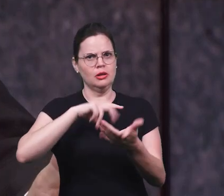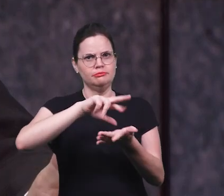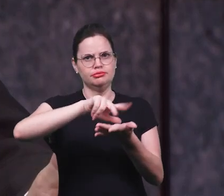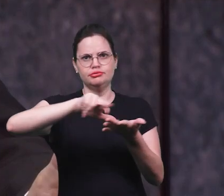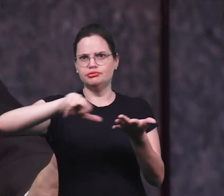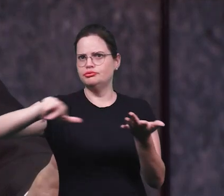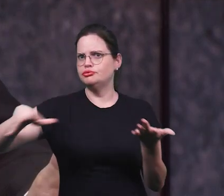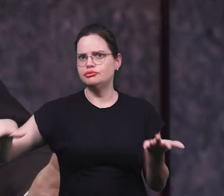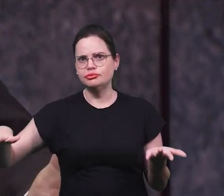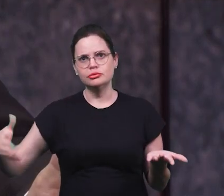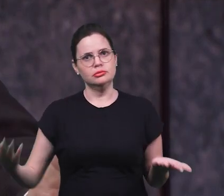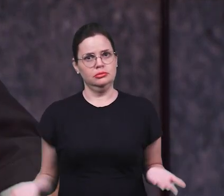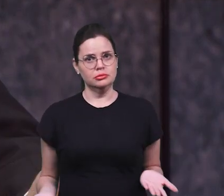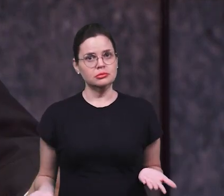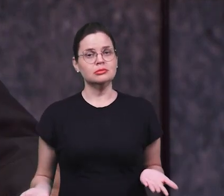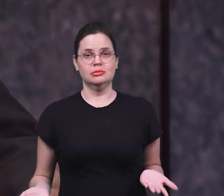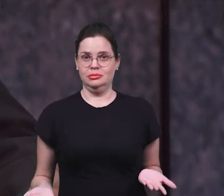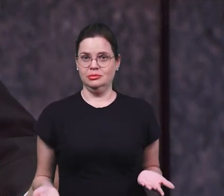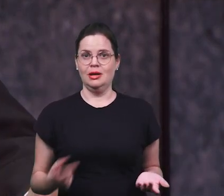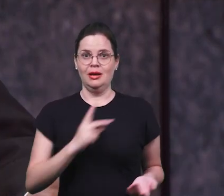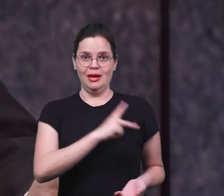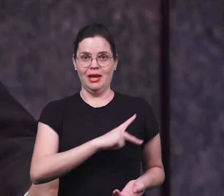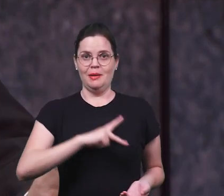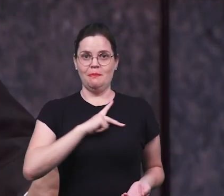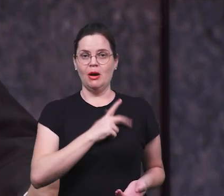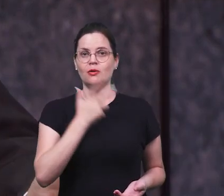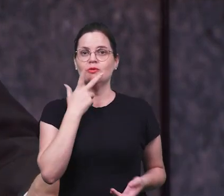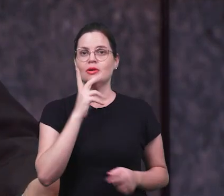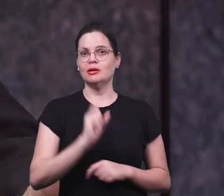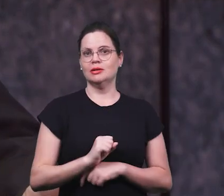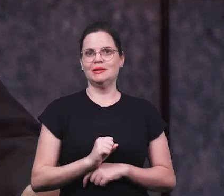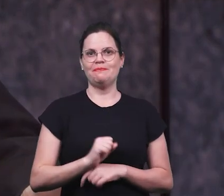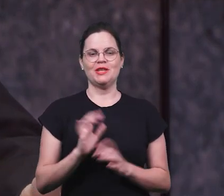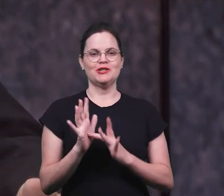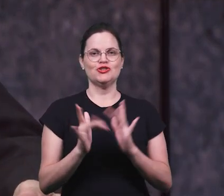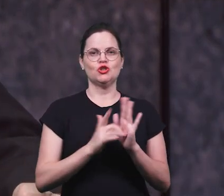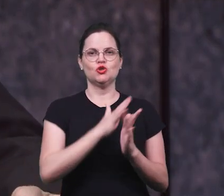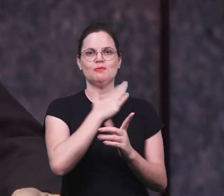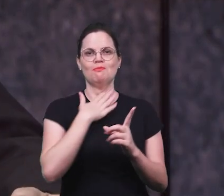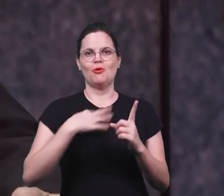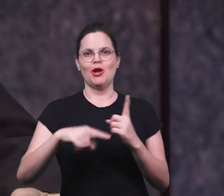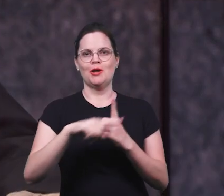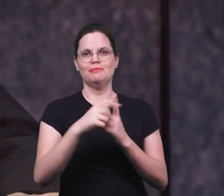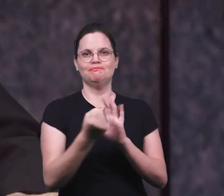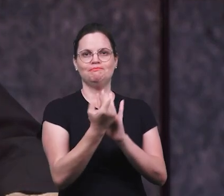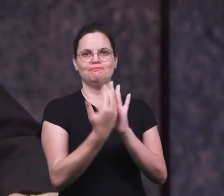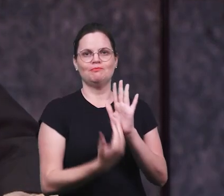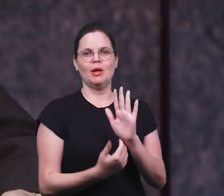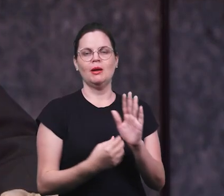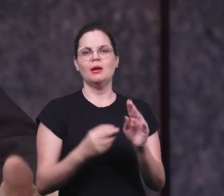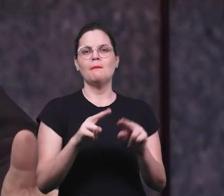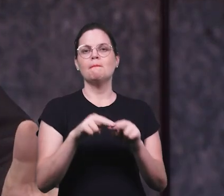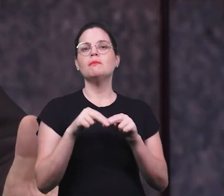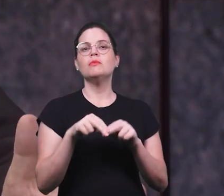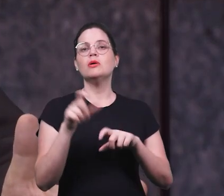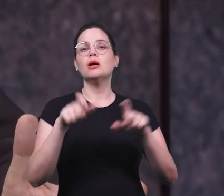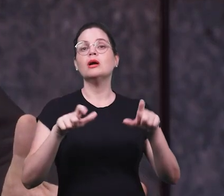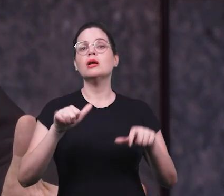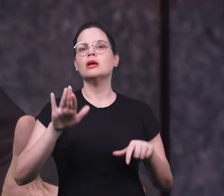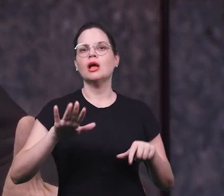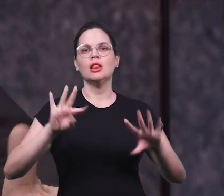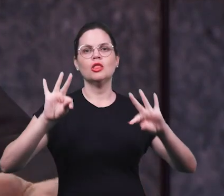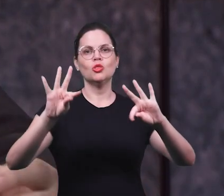isso. O Senhor Jesus morreu por todos eles. É o cuidado que se tem que ter, o pastor tem que ter esse